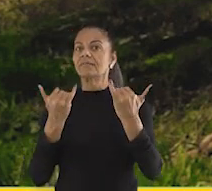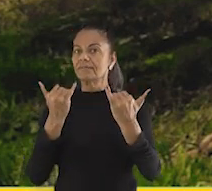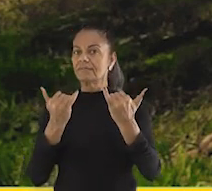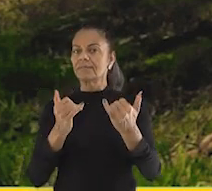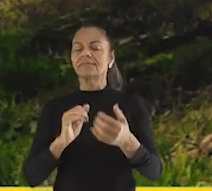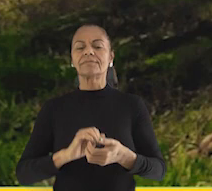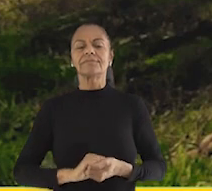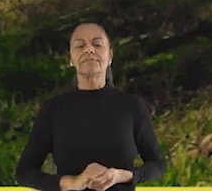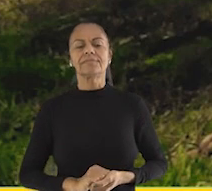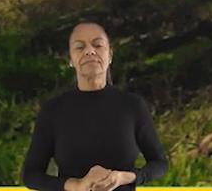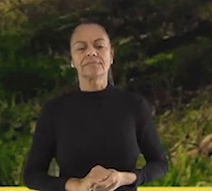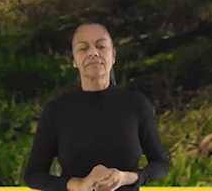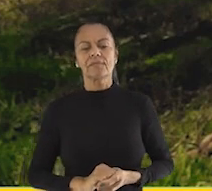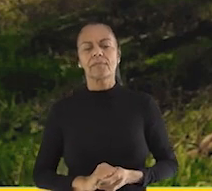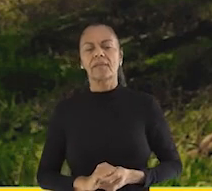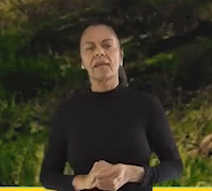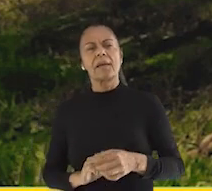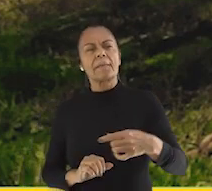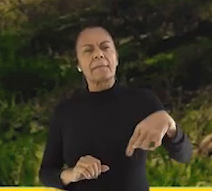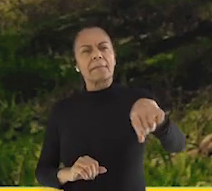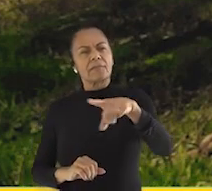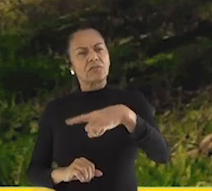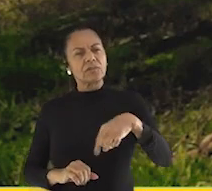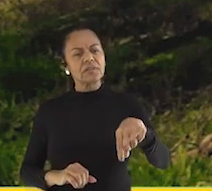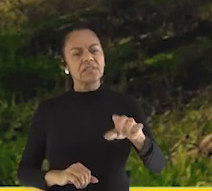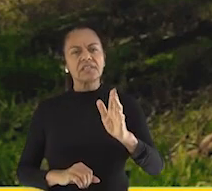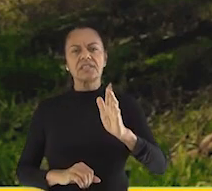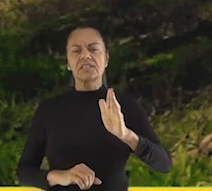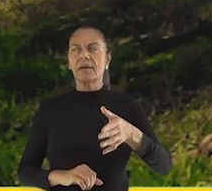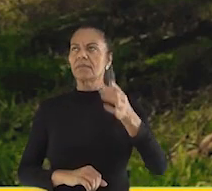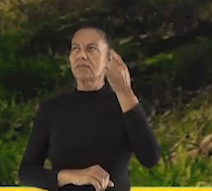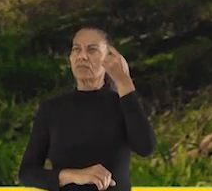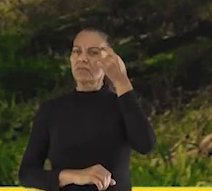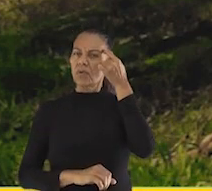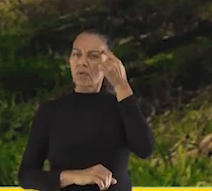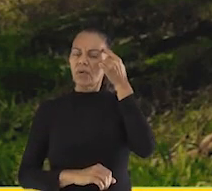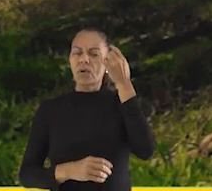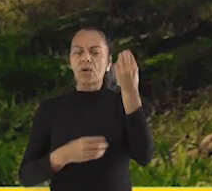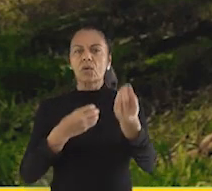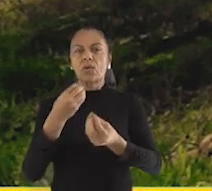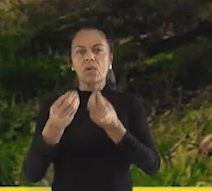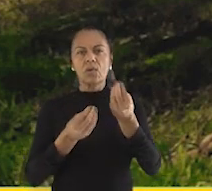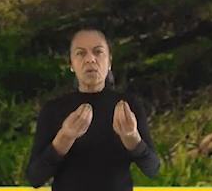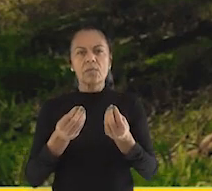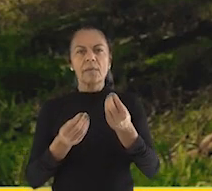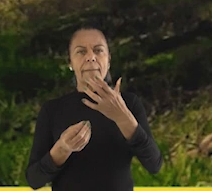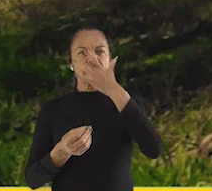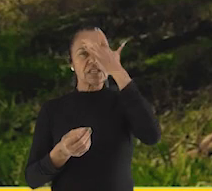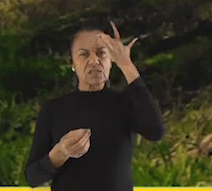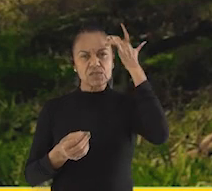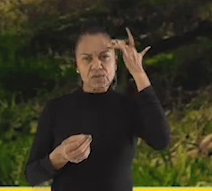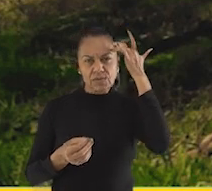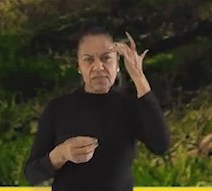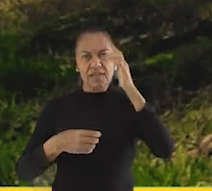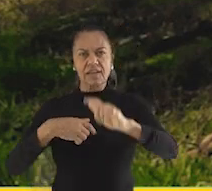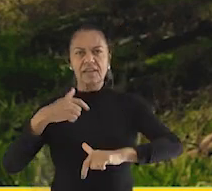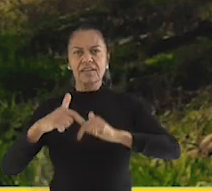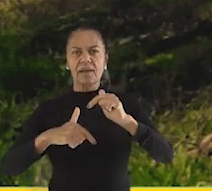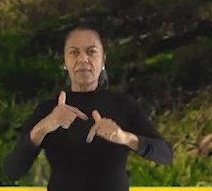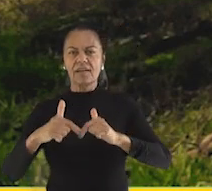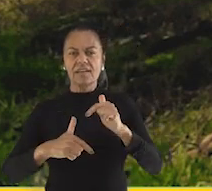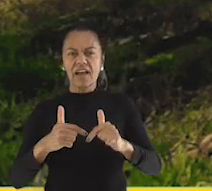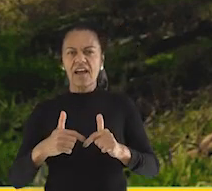mesmo? Mas você já pensou em como as pessoas que trabalhavam com serviços de